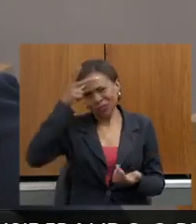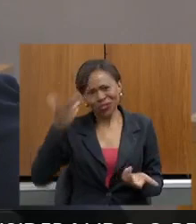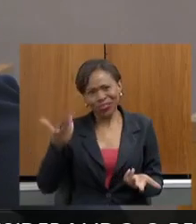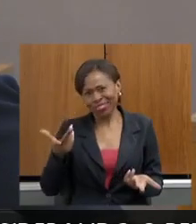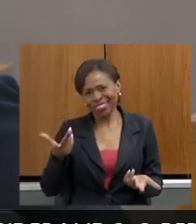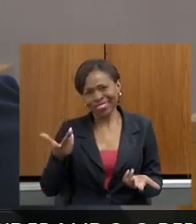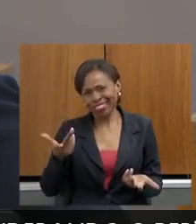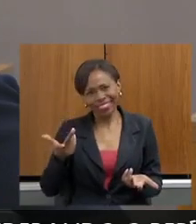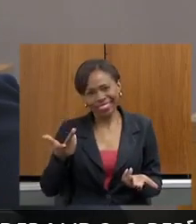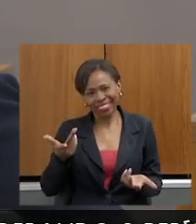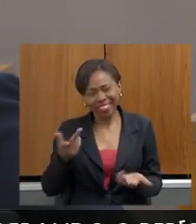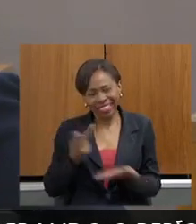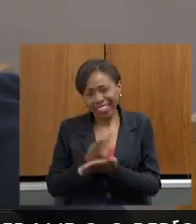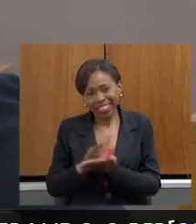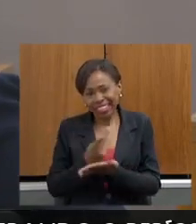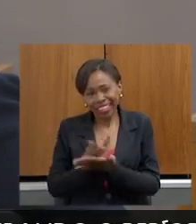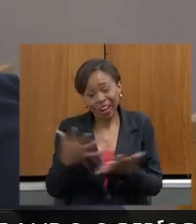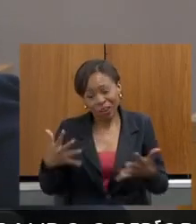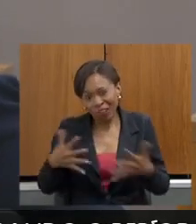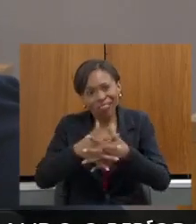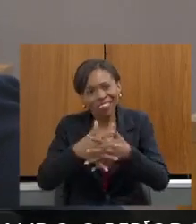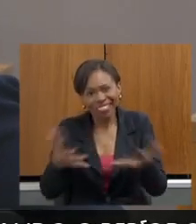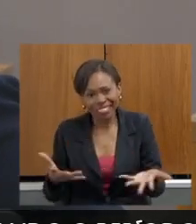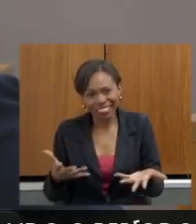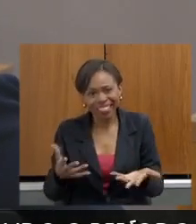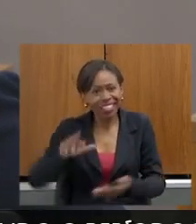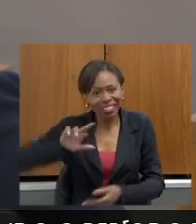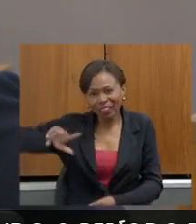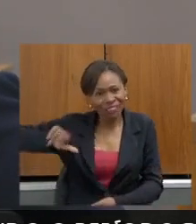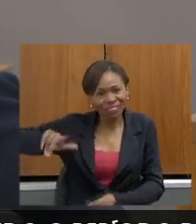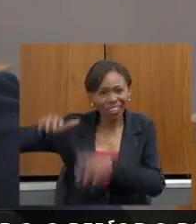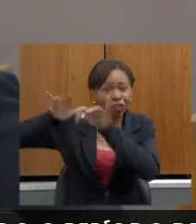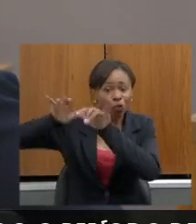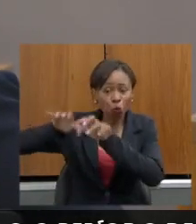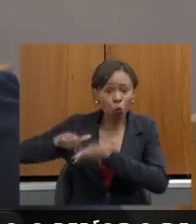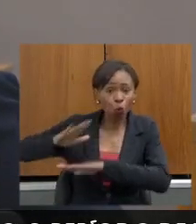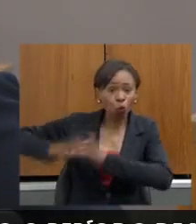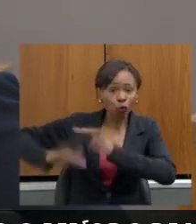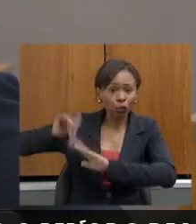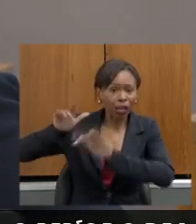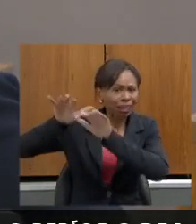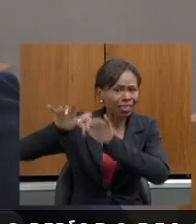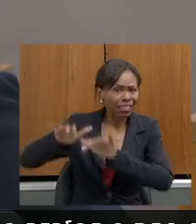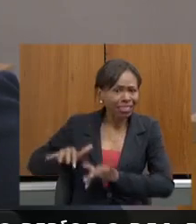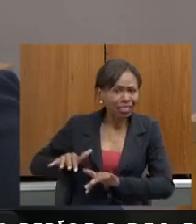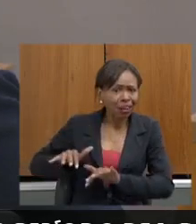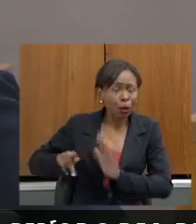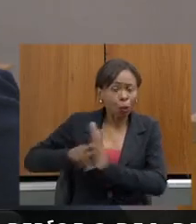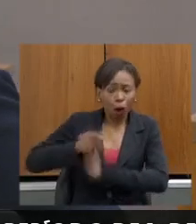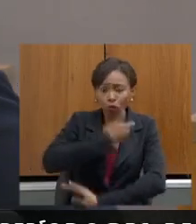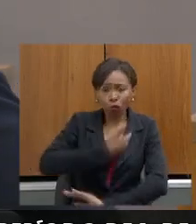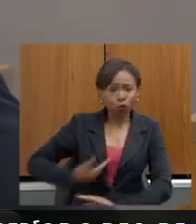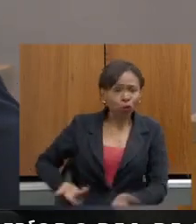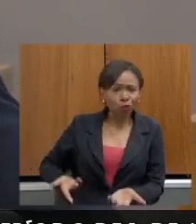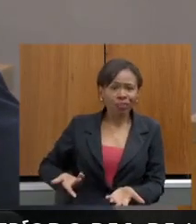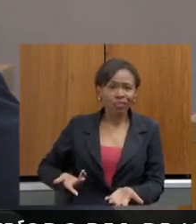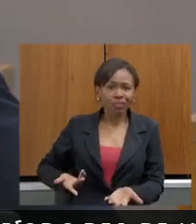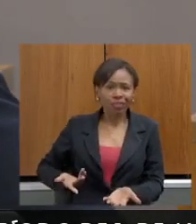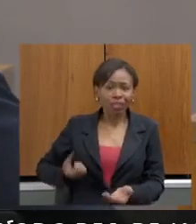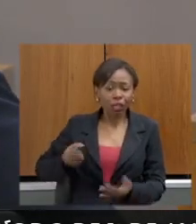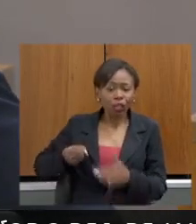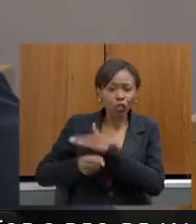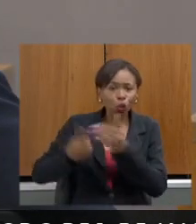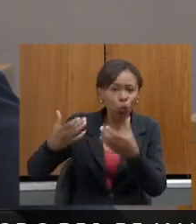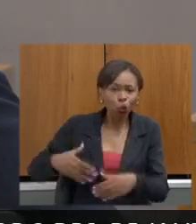viciado não foi um escrivão com com fé pública o investigador com fé